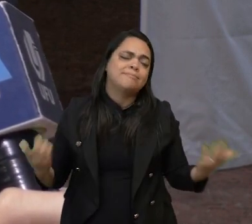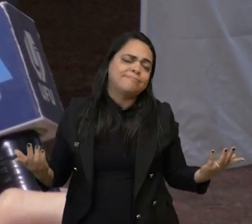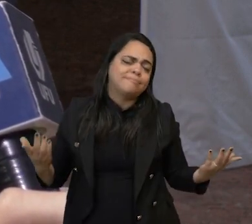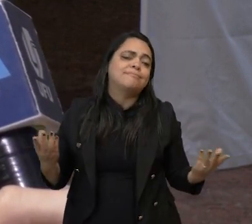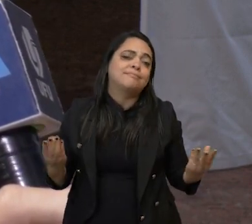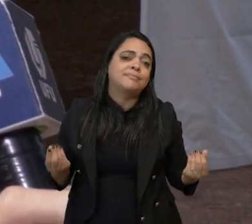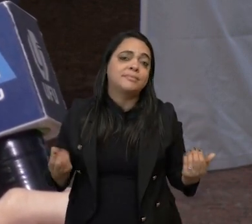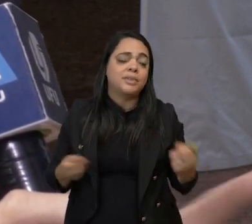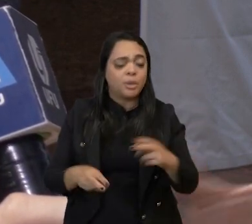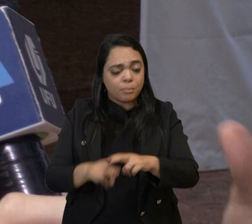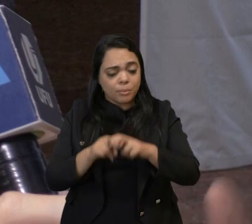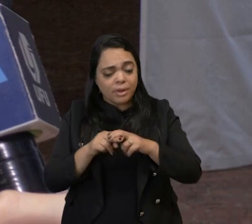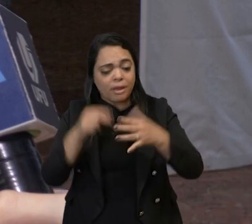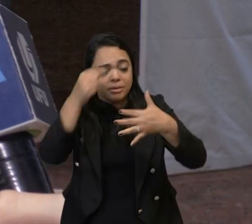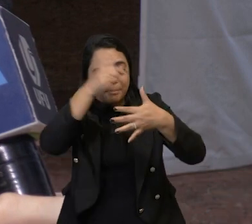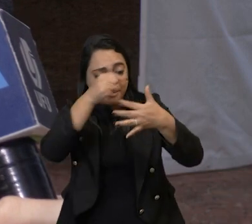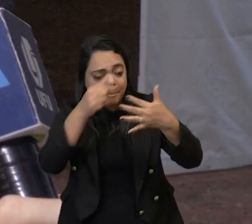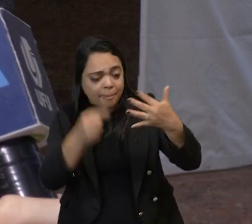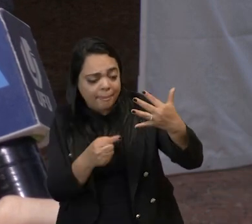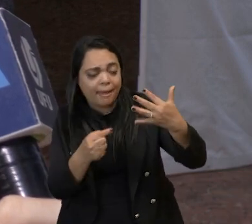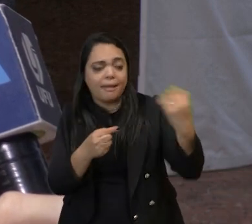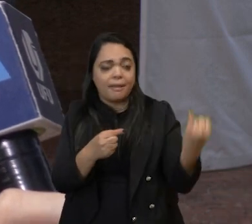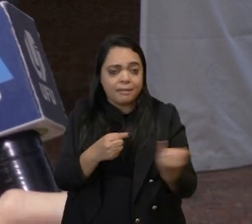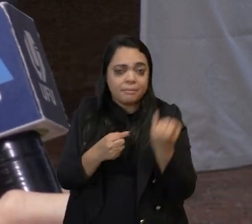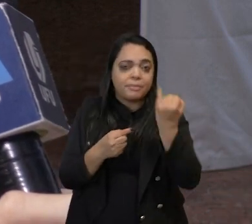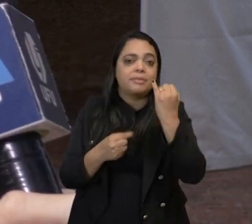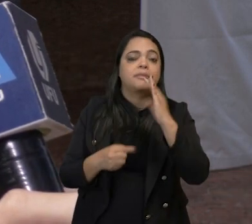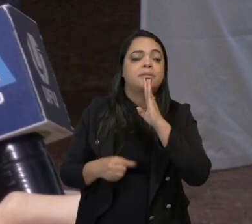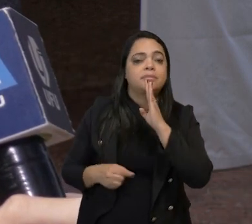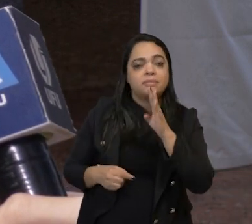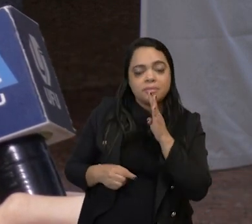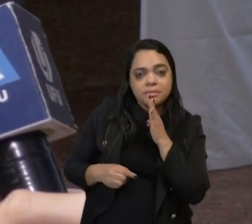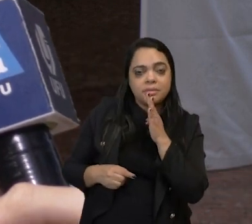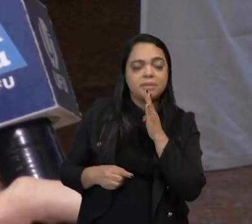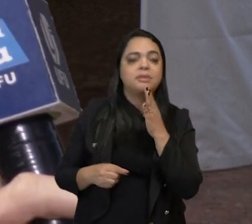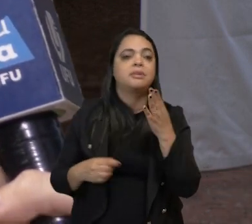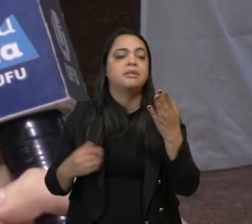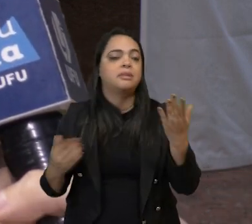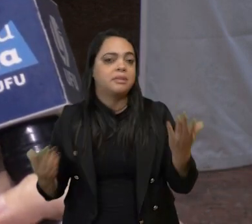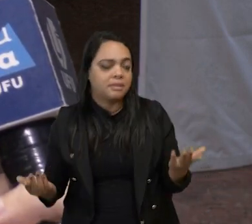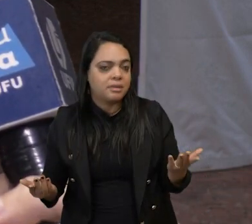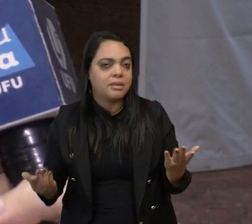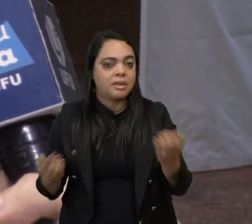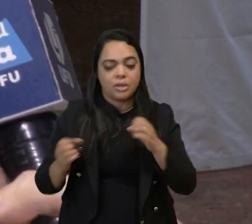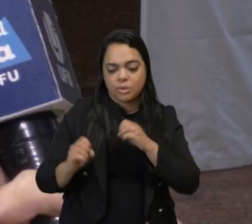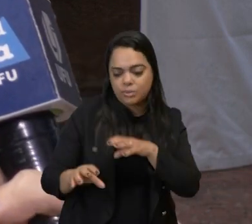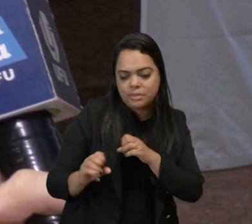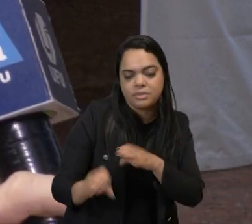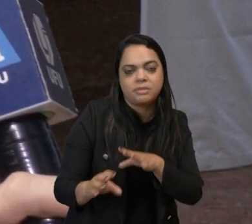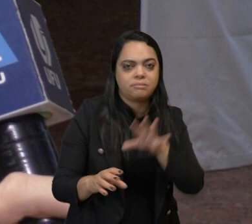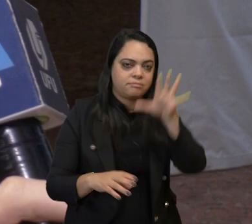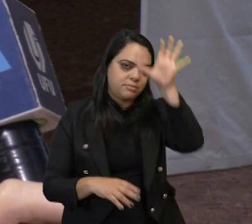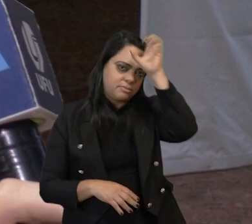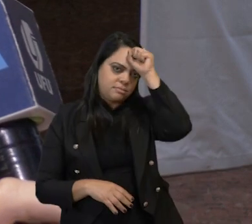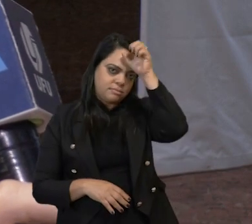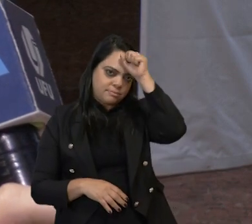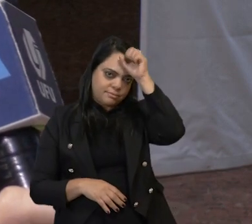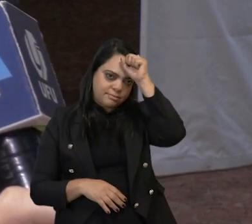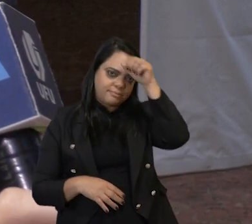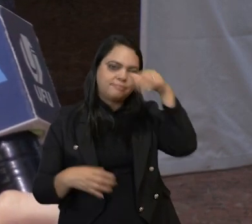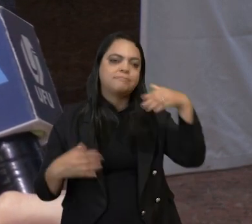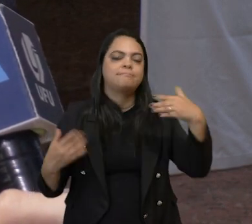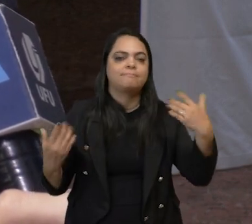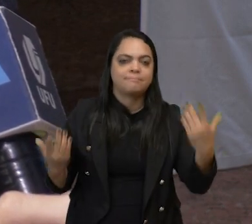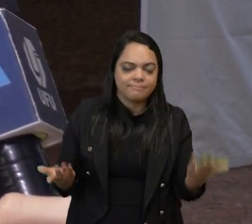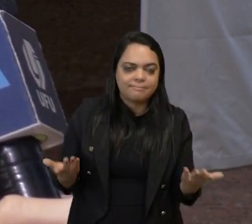Por conta desses fatores e por conta também de serem instrumentos importantes no ensino no